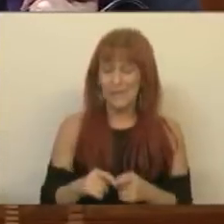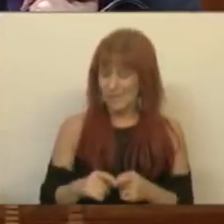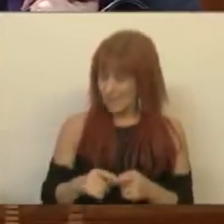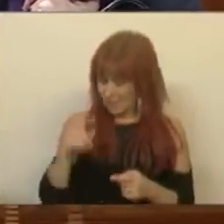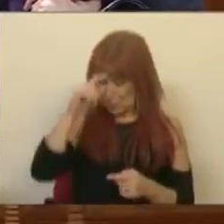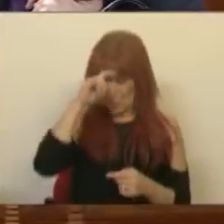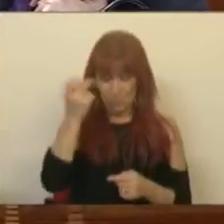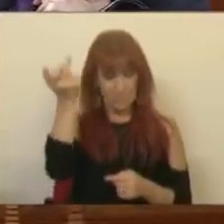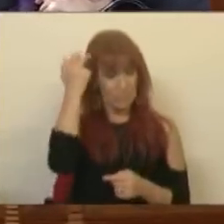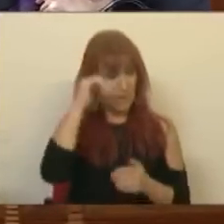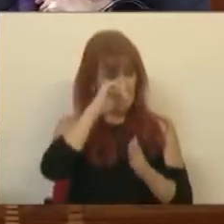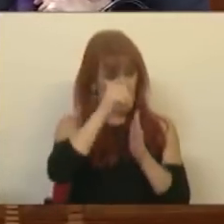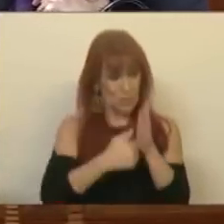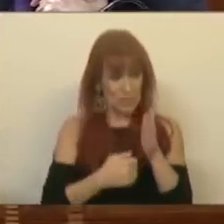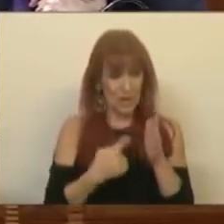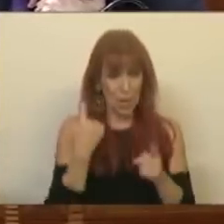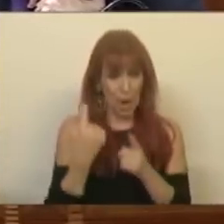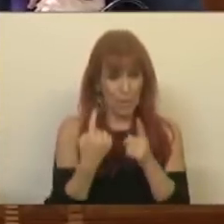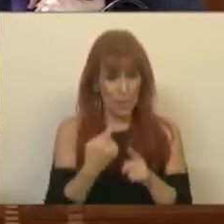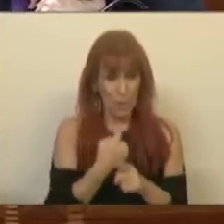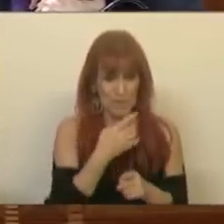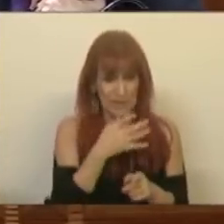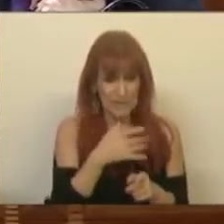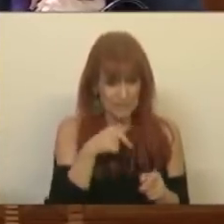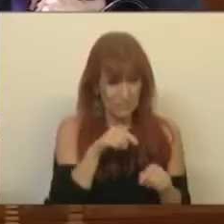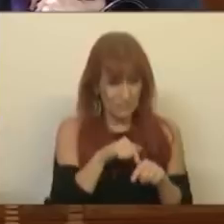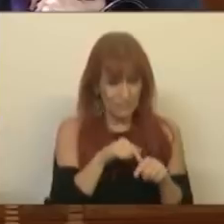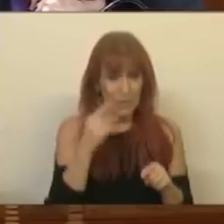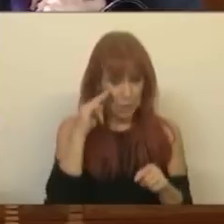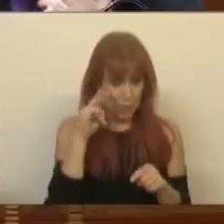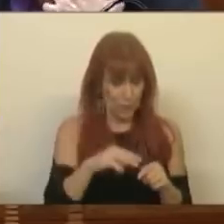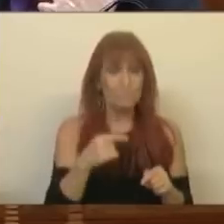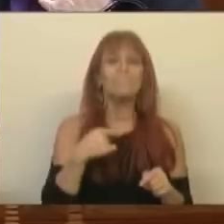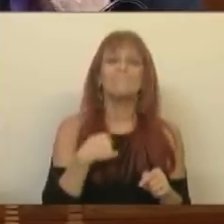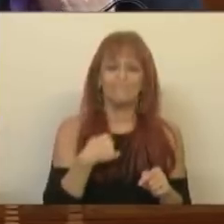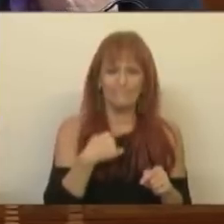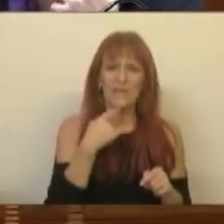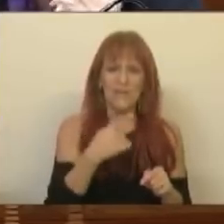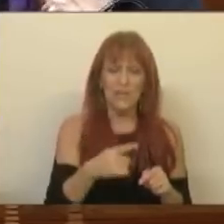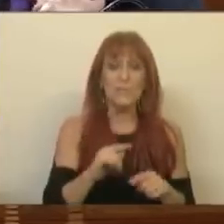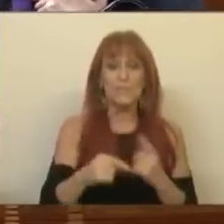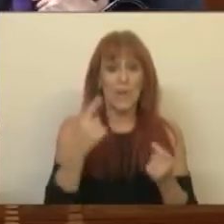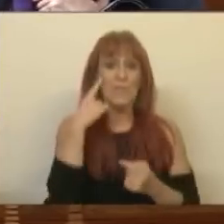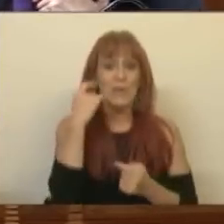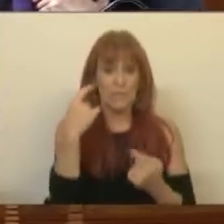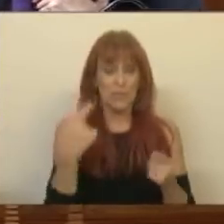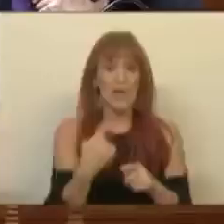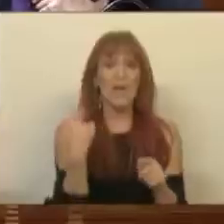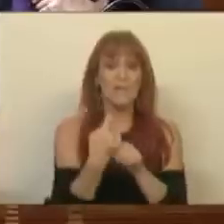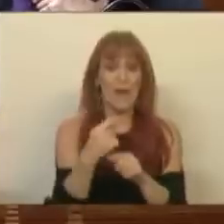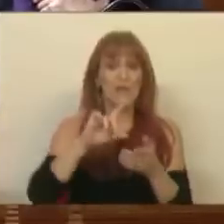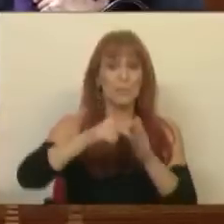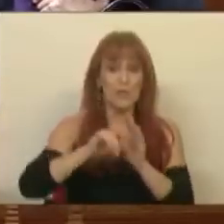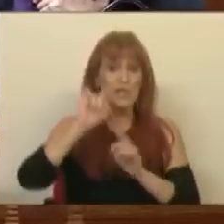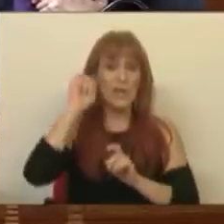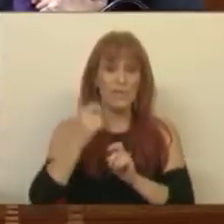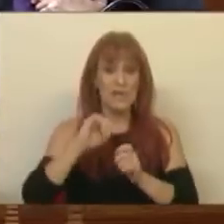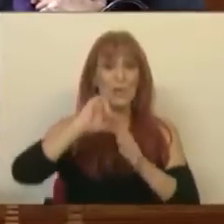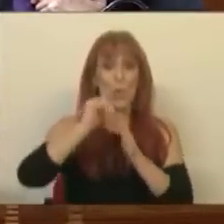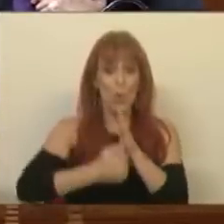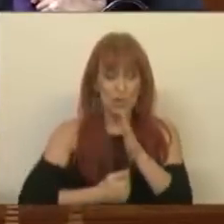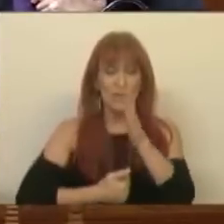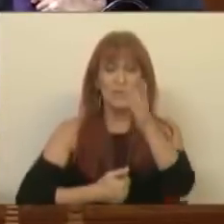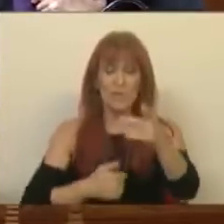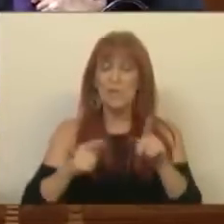Lembrando que a constituição se calhar dizia alguma coisa sobre isso eu fui ver e diz e depois fui verificar nos vários projetos de revisão constitucional